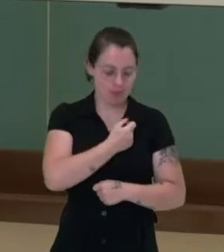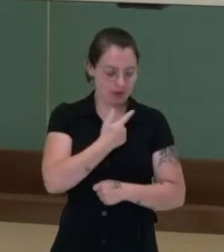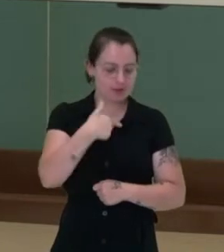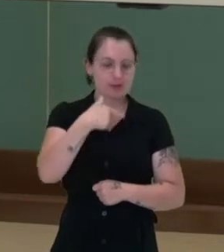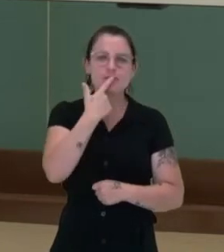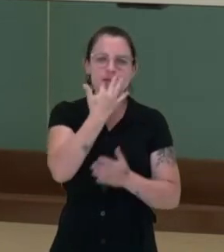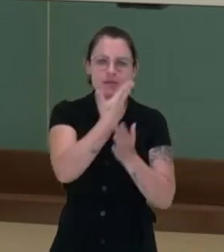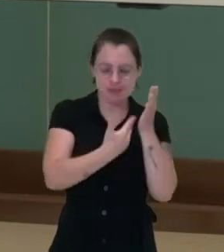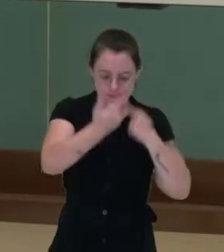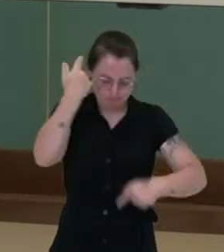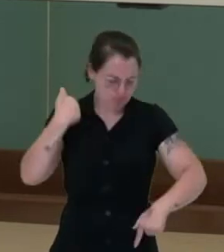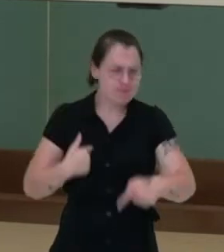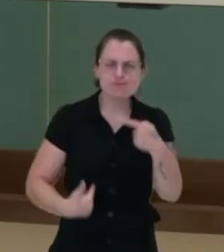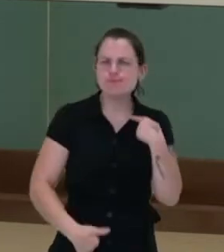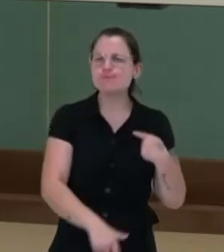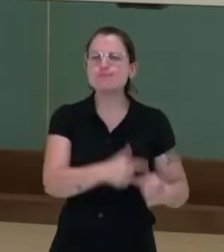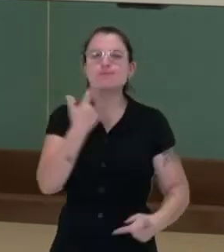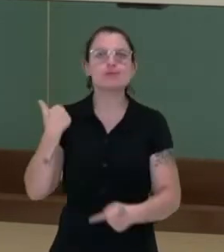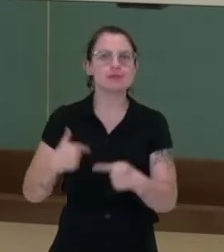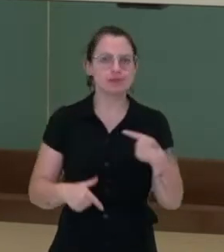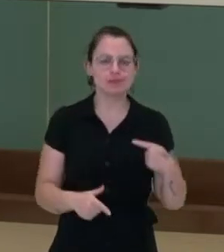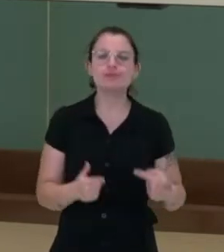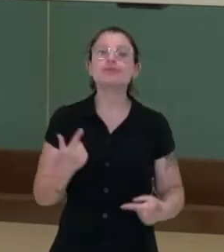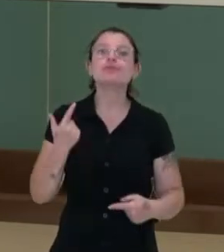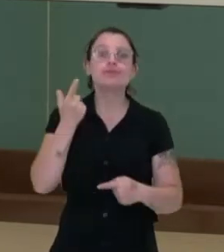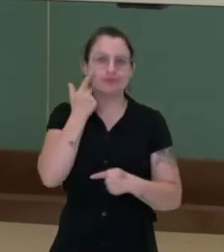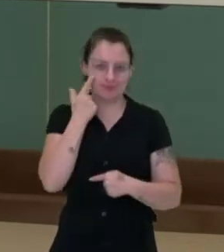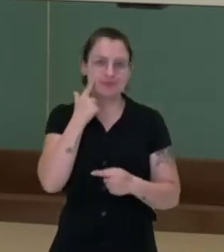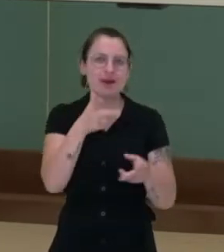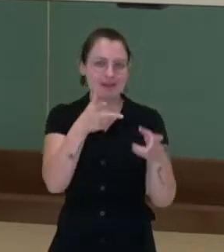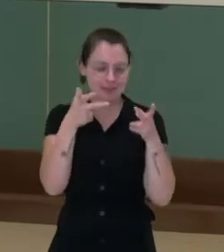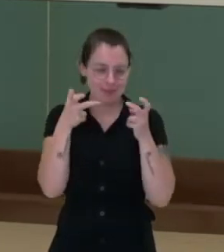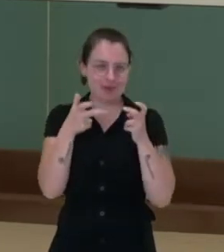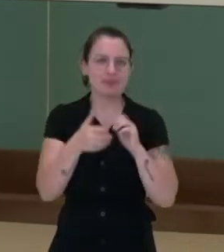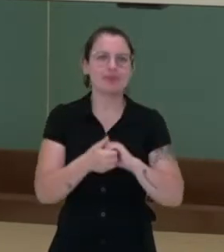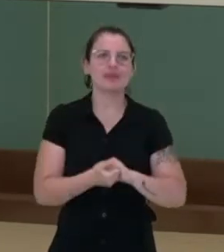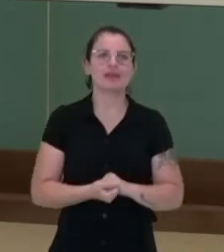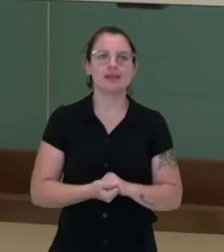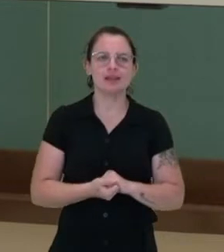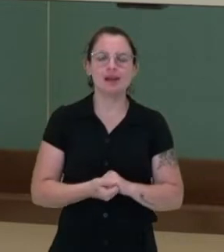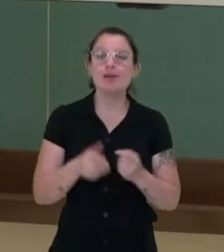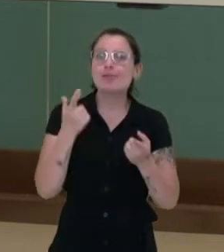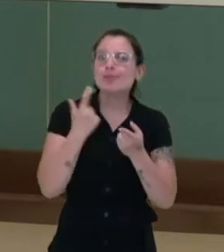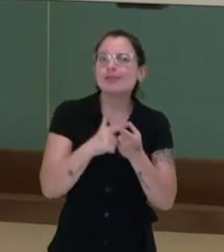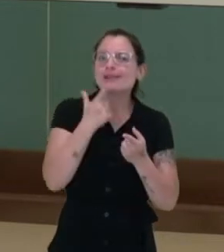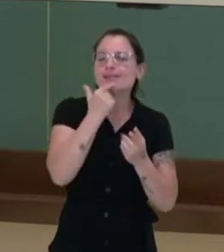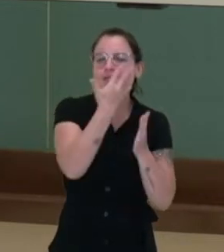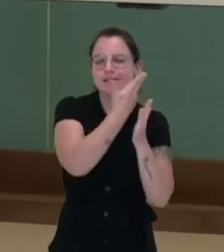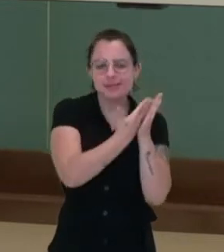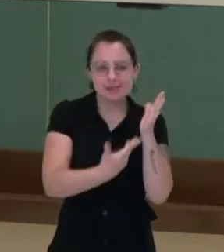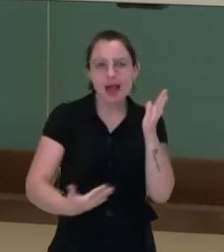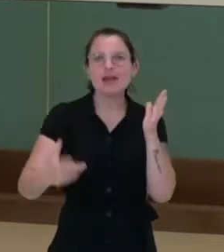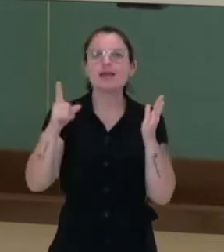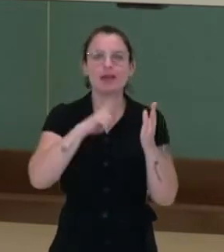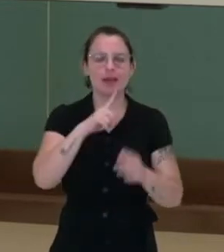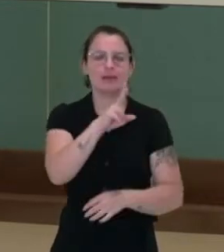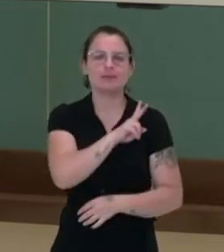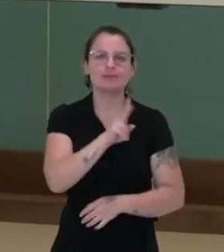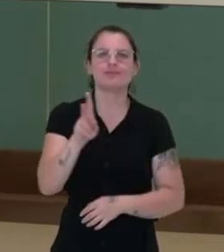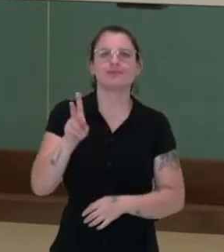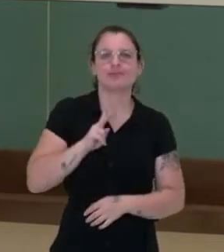todo, da cabeça até os pés. Nesse sangue vão estar os nutrientes que foram feito